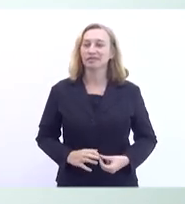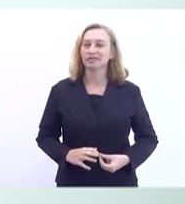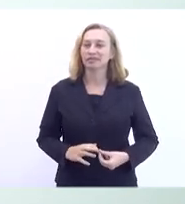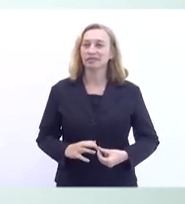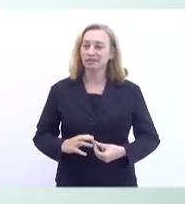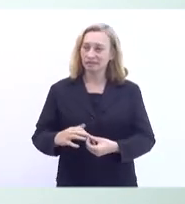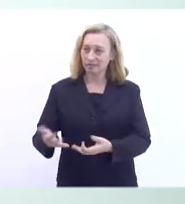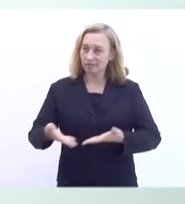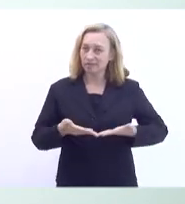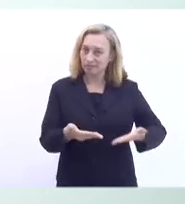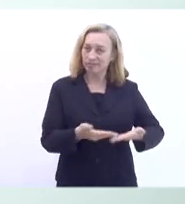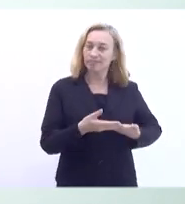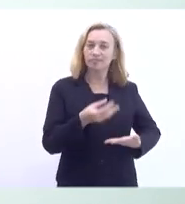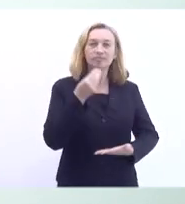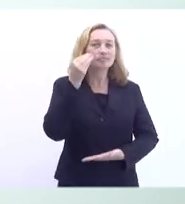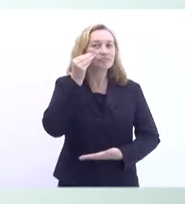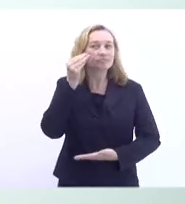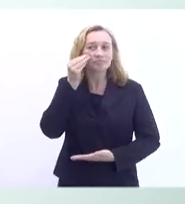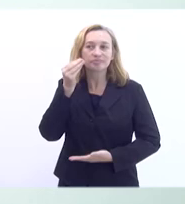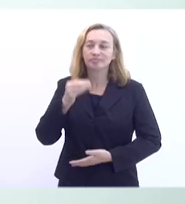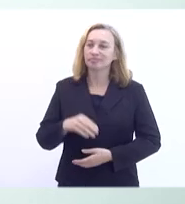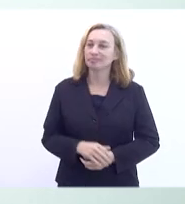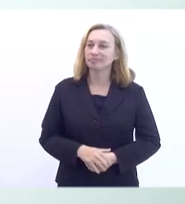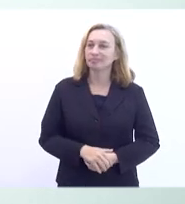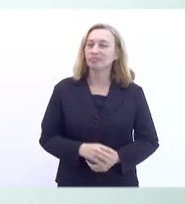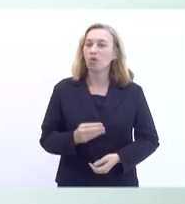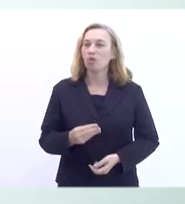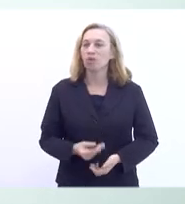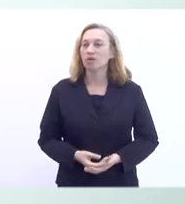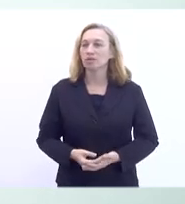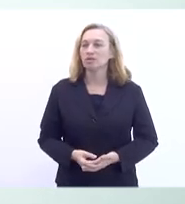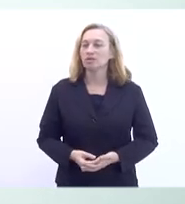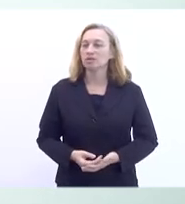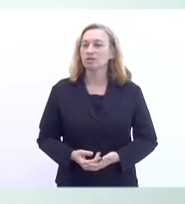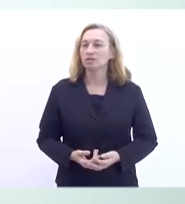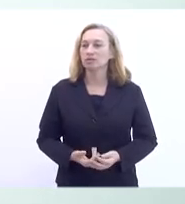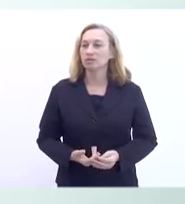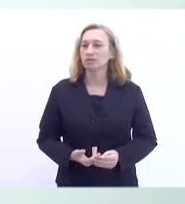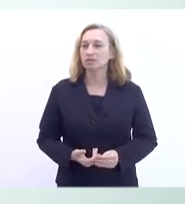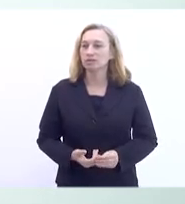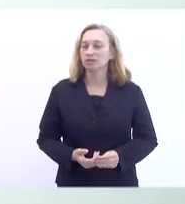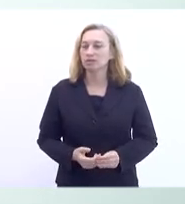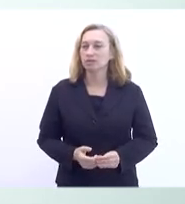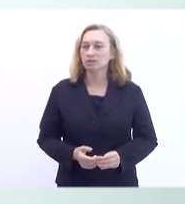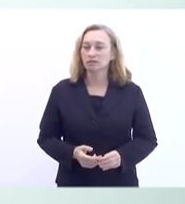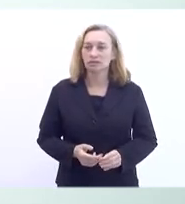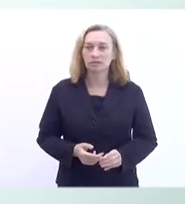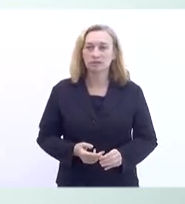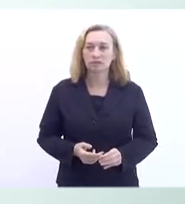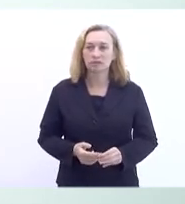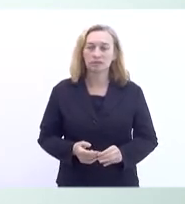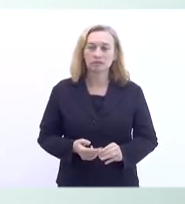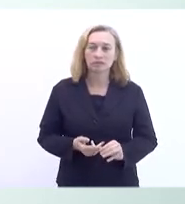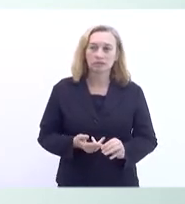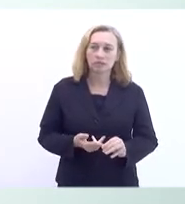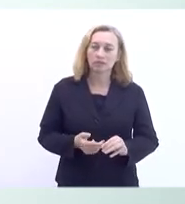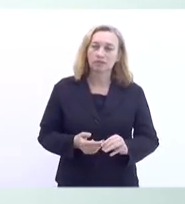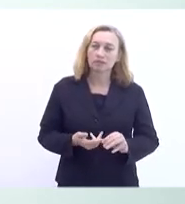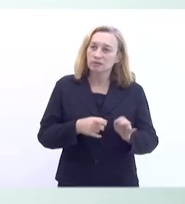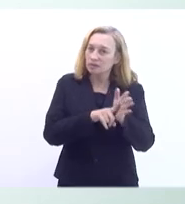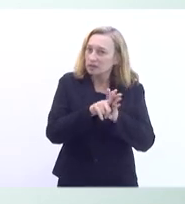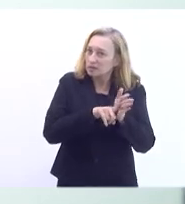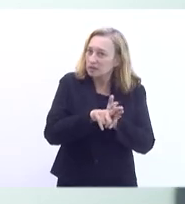convite uma oportunidade de passar Justamente a sua análise a Sua